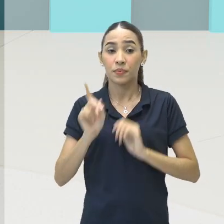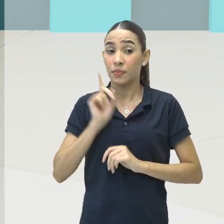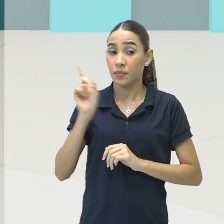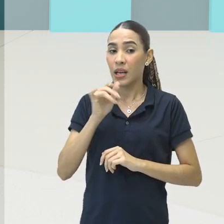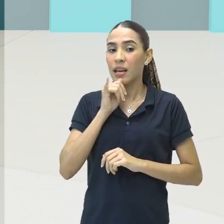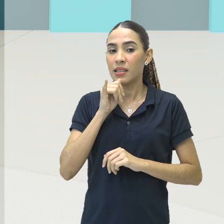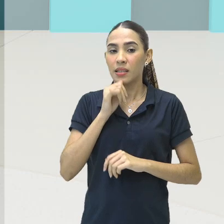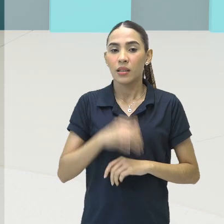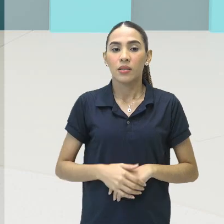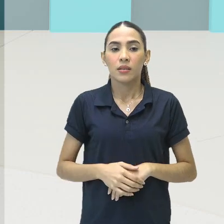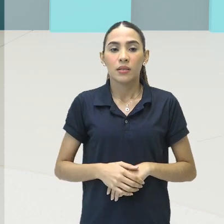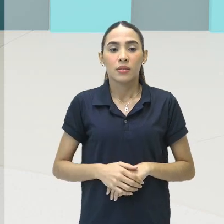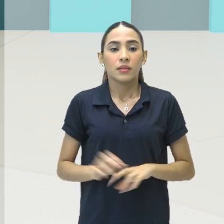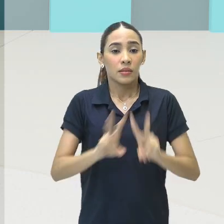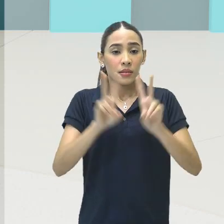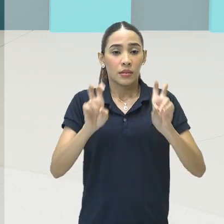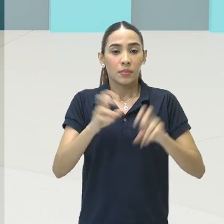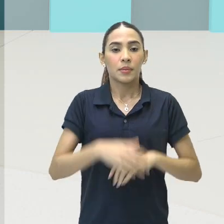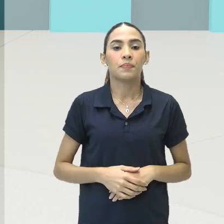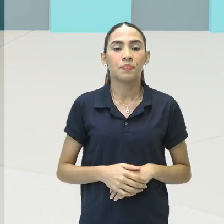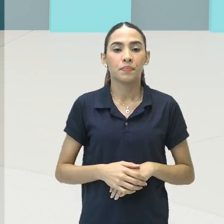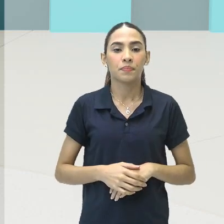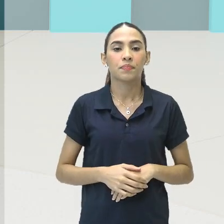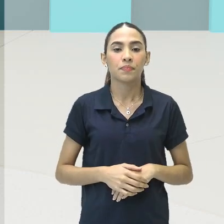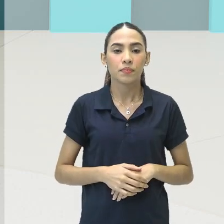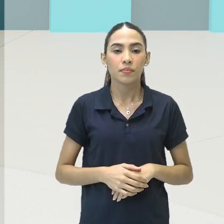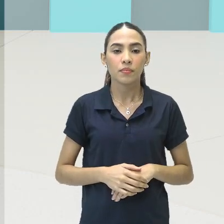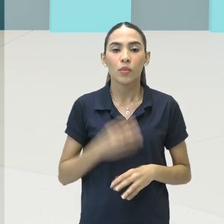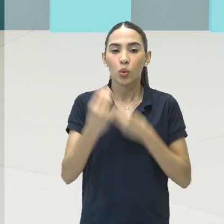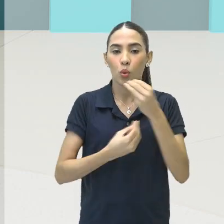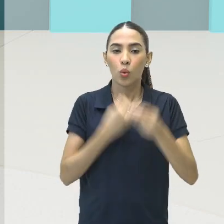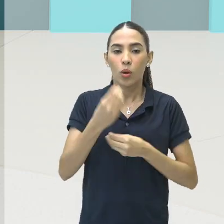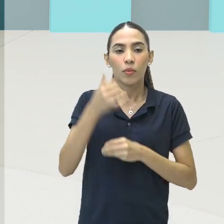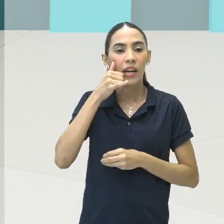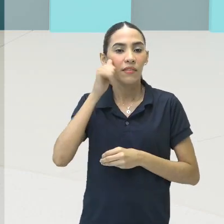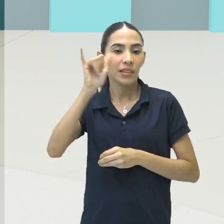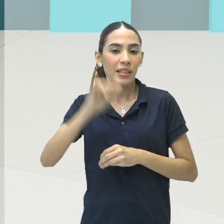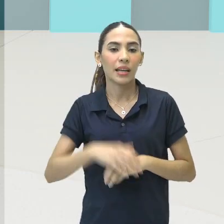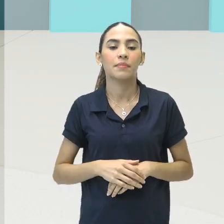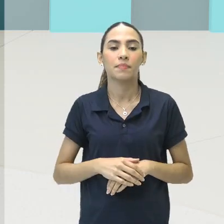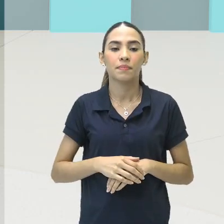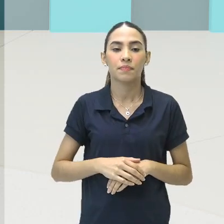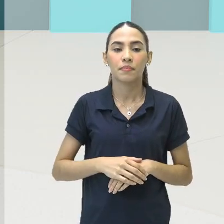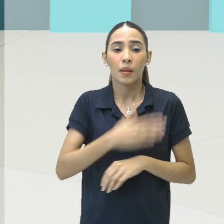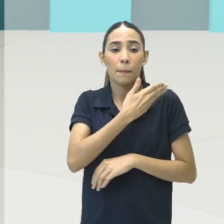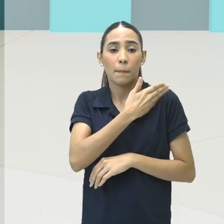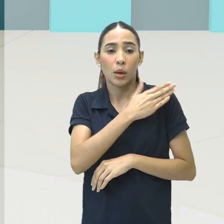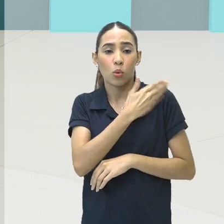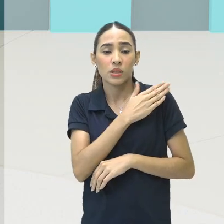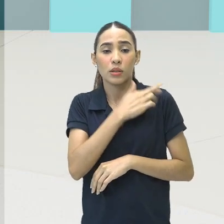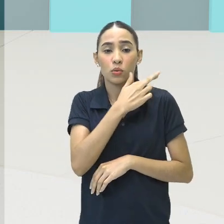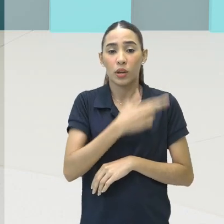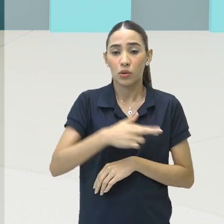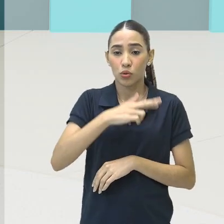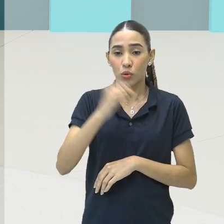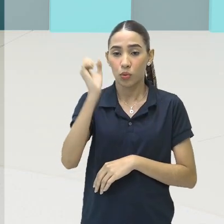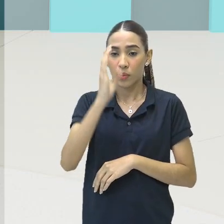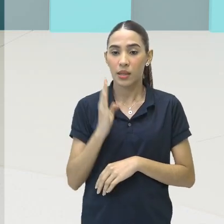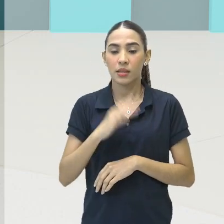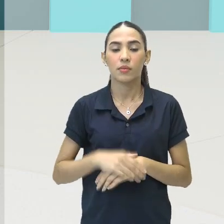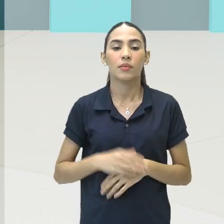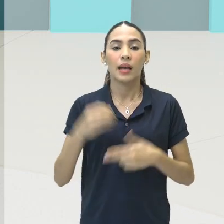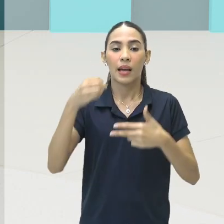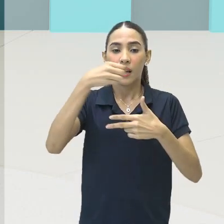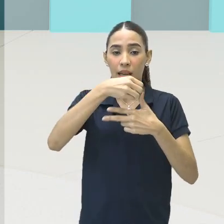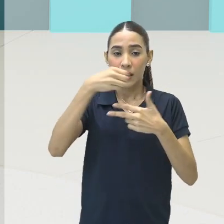o exemplo. O tema, caminhos para combater intolerância religiosa no Brasil. Inclusive, isso foi o tema da redação